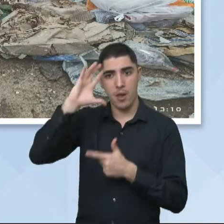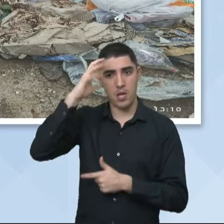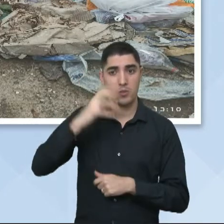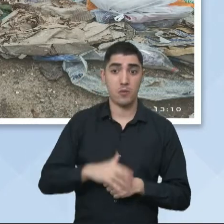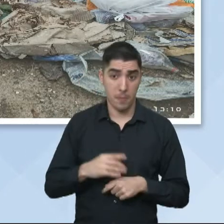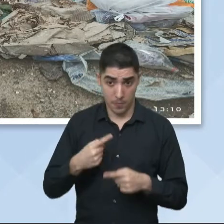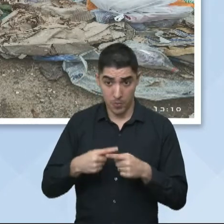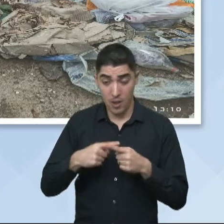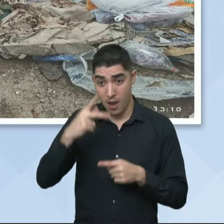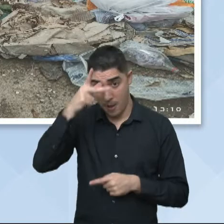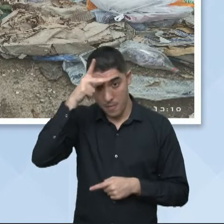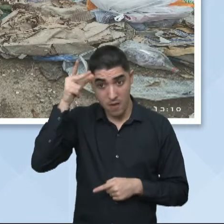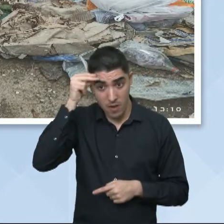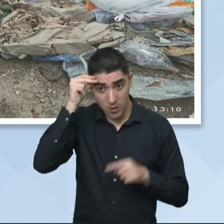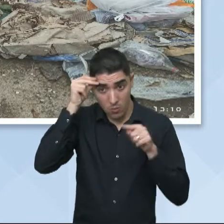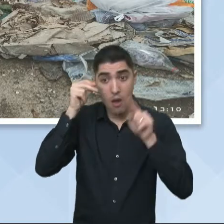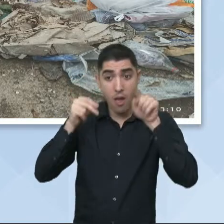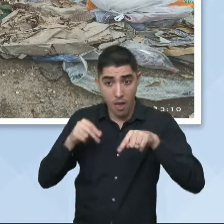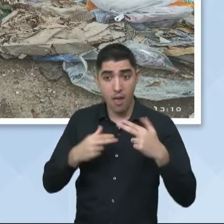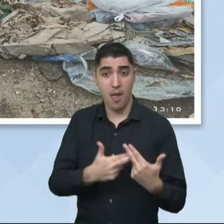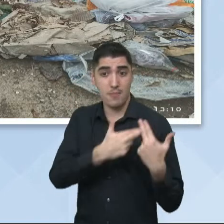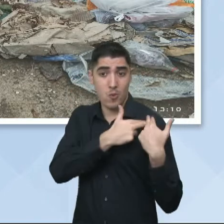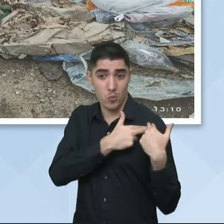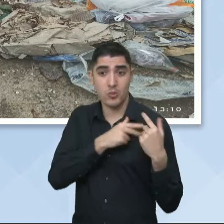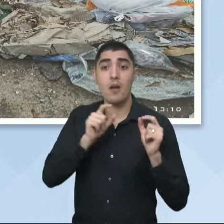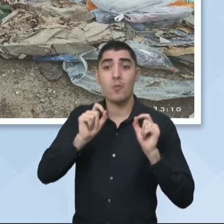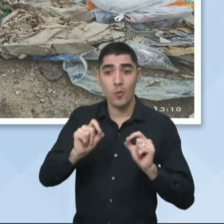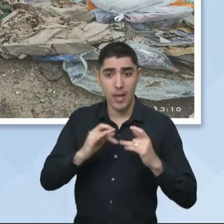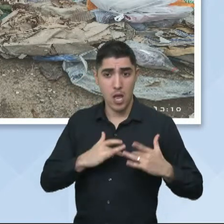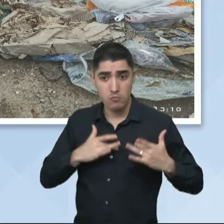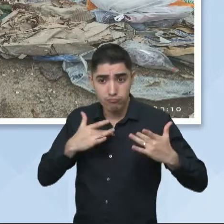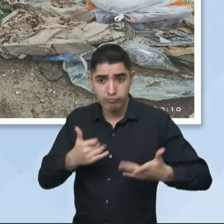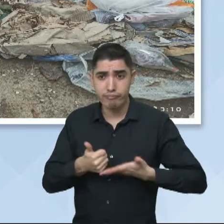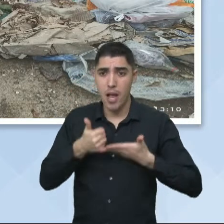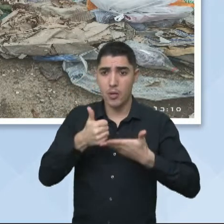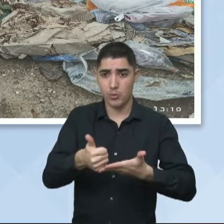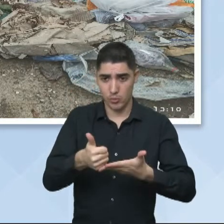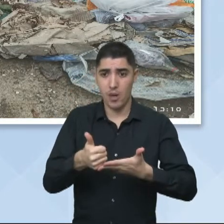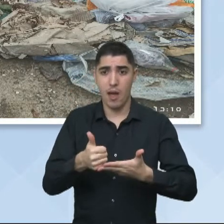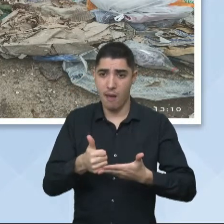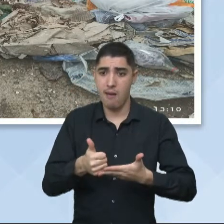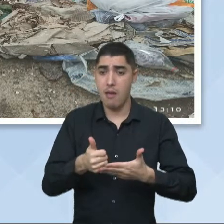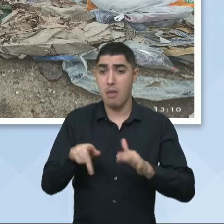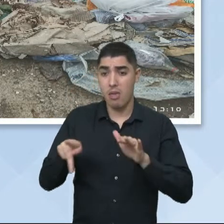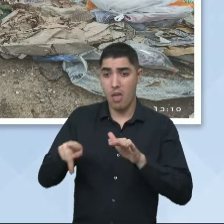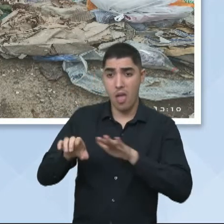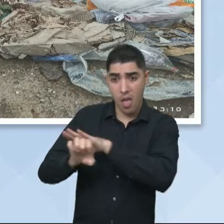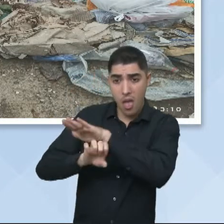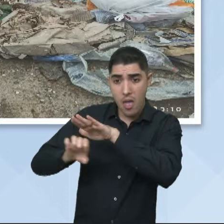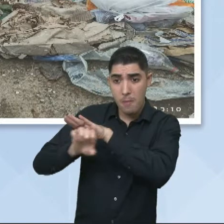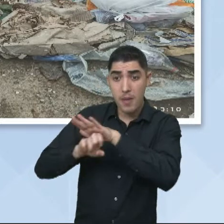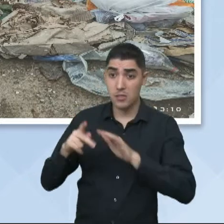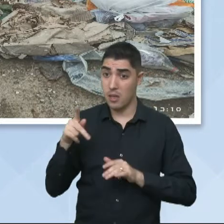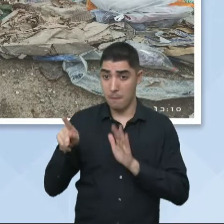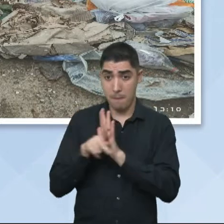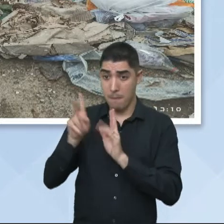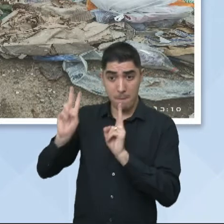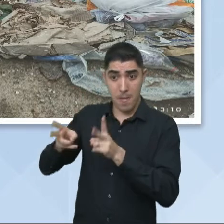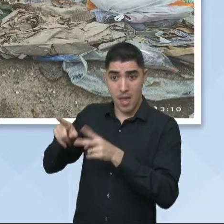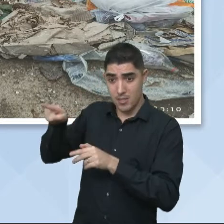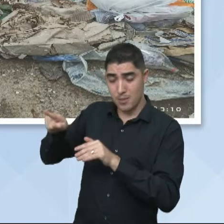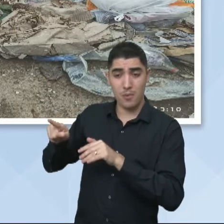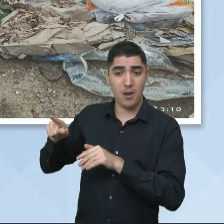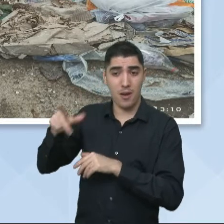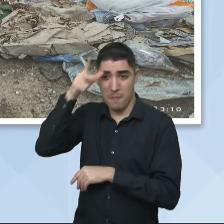é responsável solidariamente pelo que acontece com as empresas que ela contrata. Se